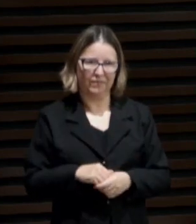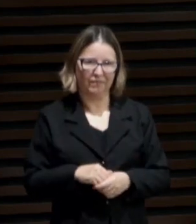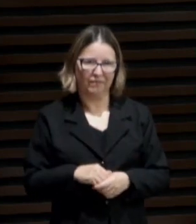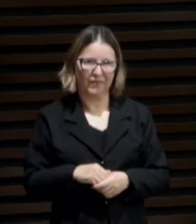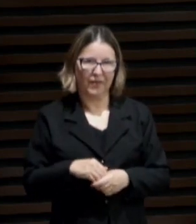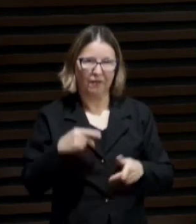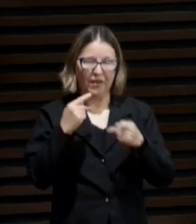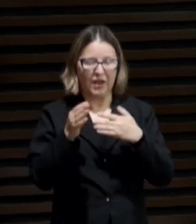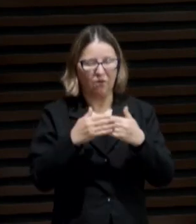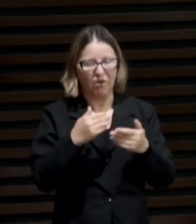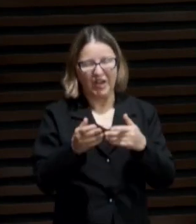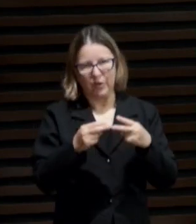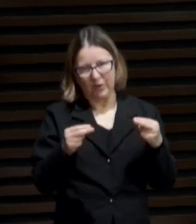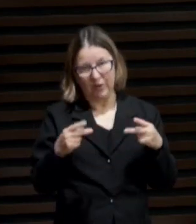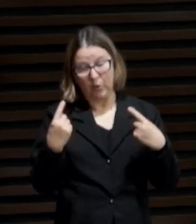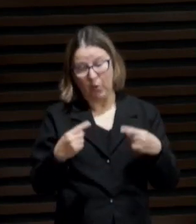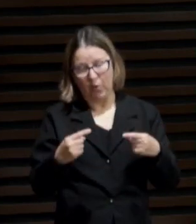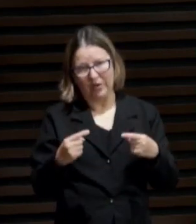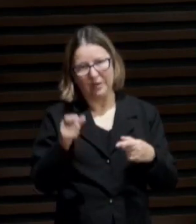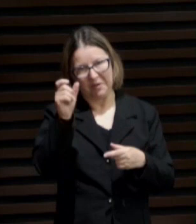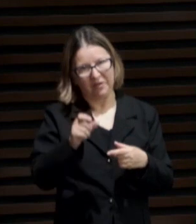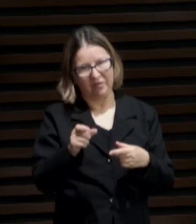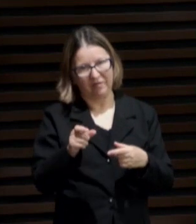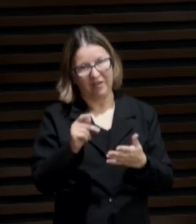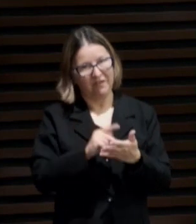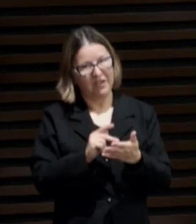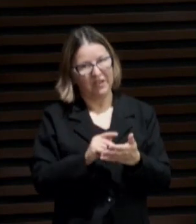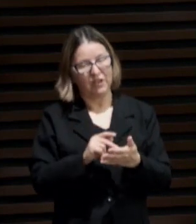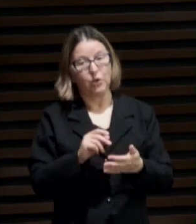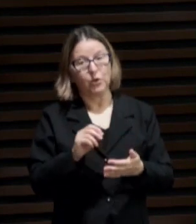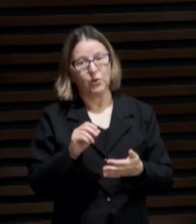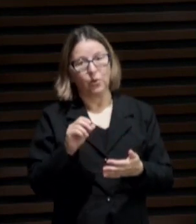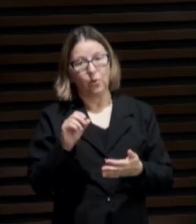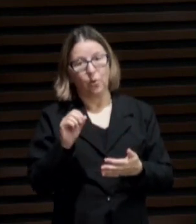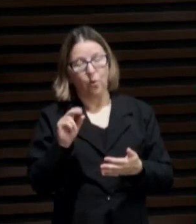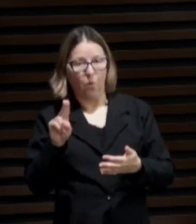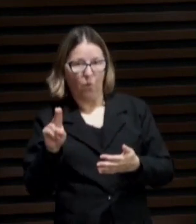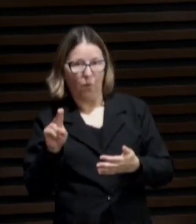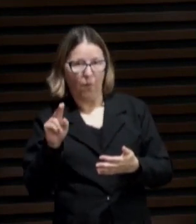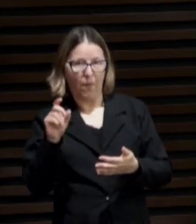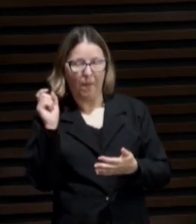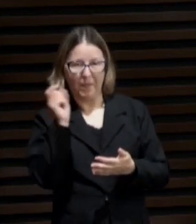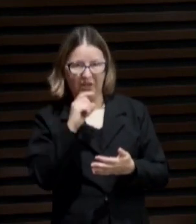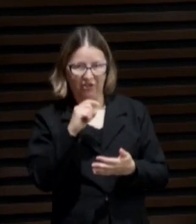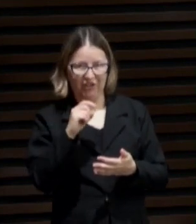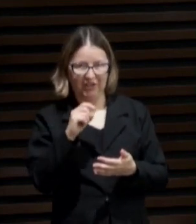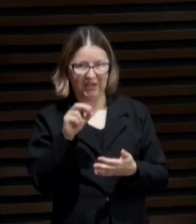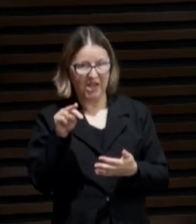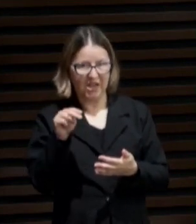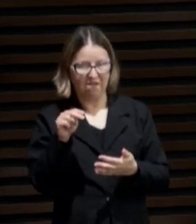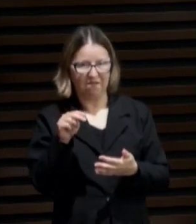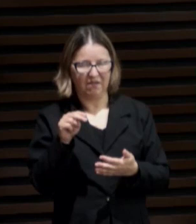Falar qualquer coisa contra alguém, sendo verdade ou mentira, é ser um difamador, é ser maldizente.